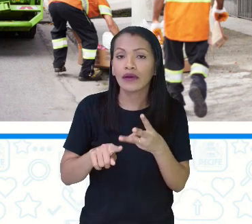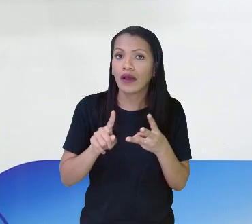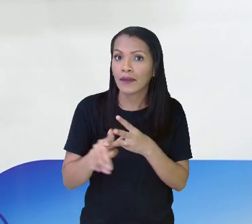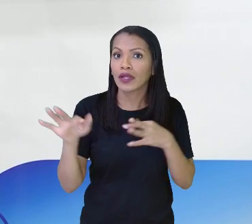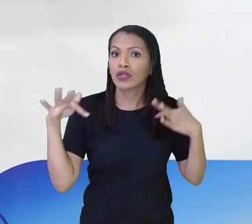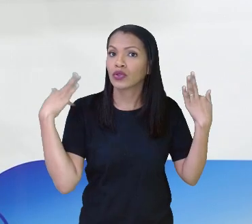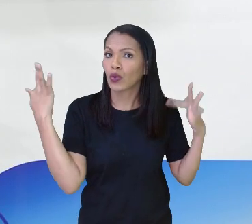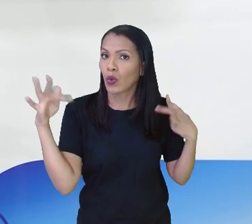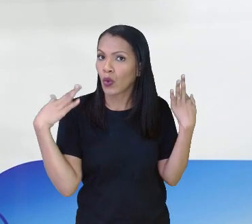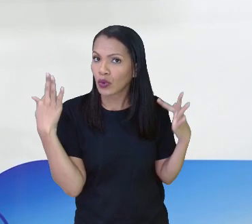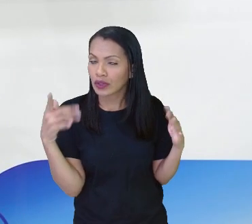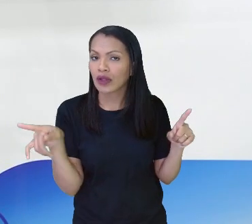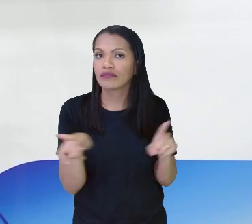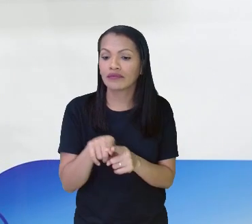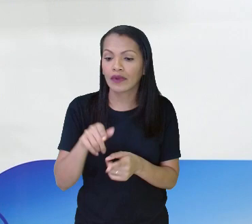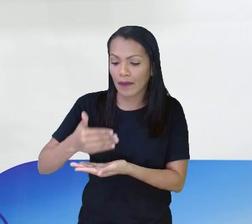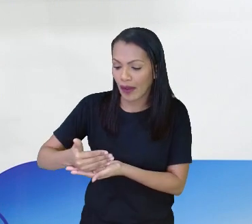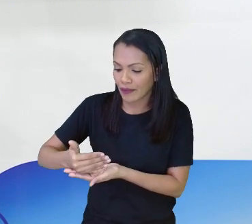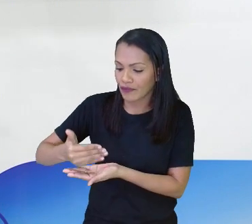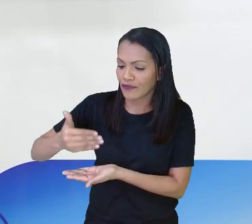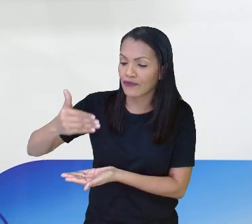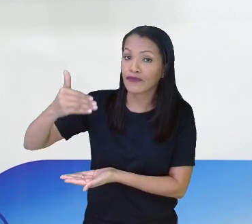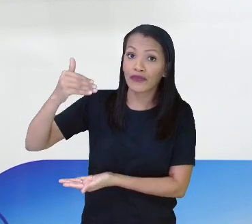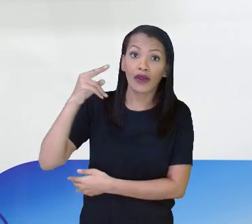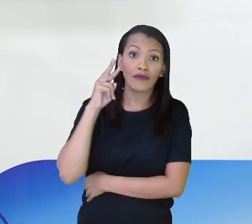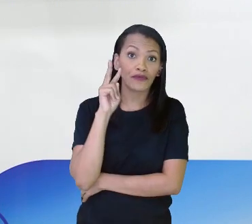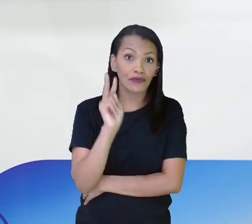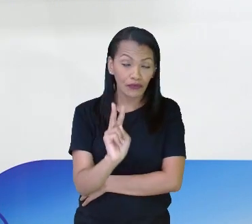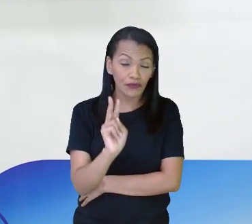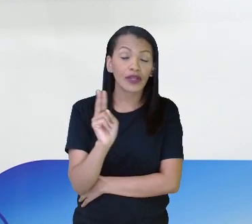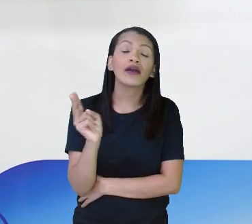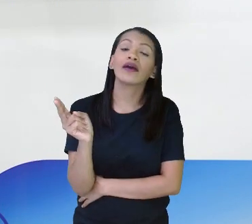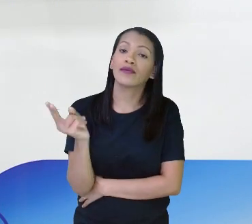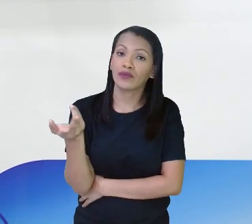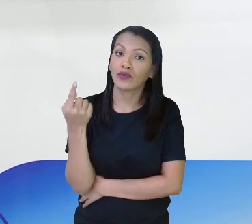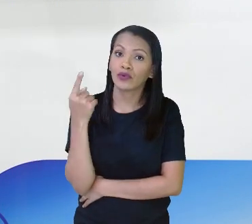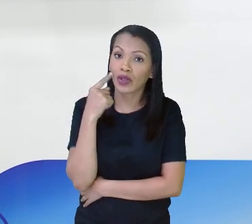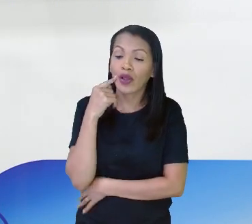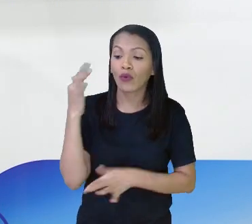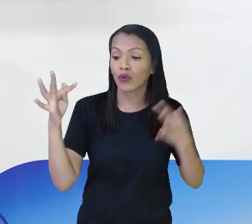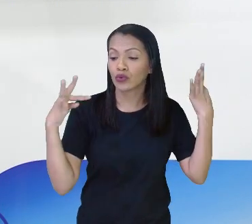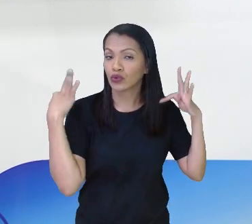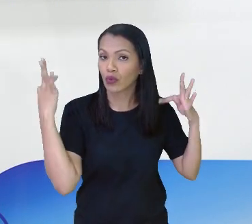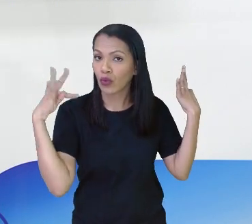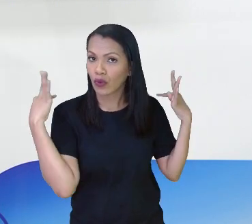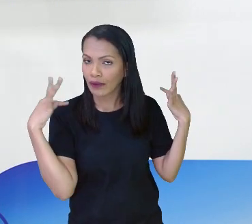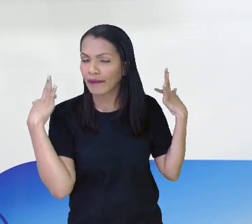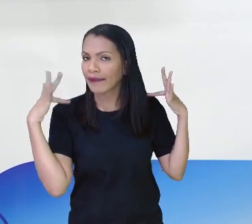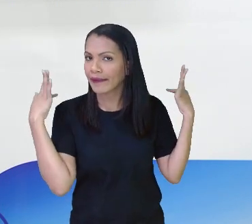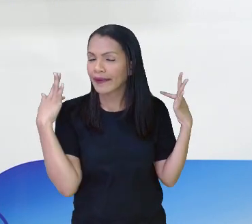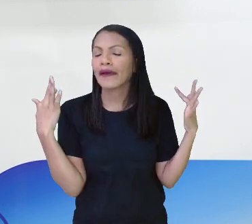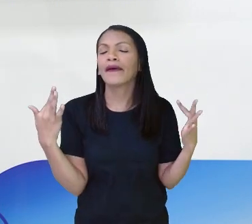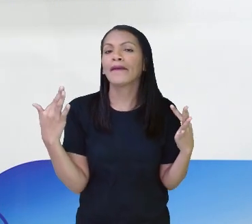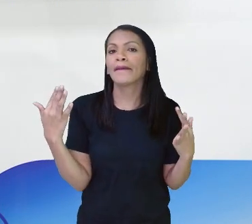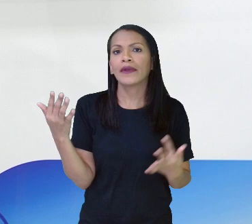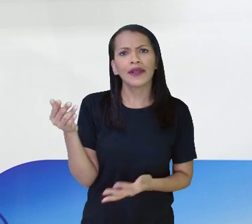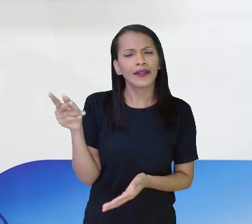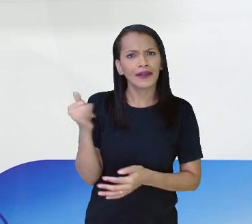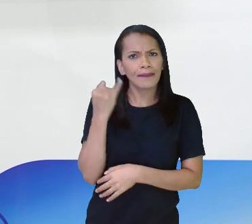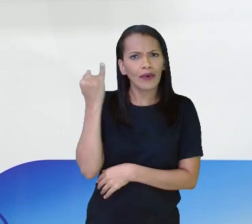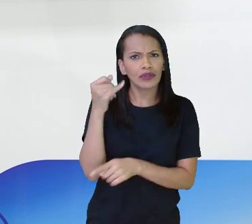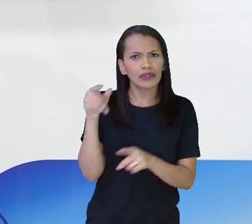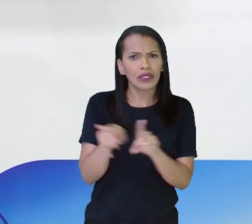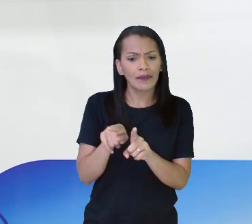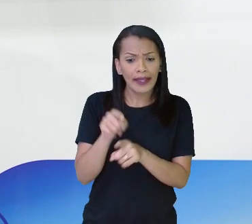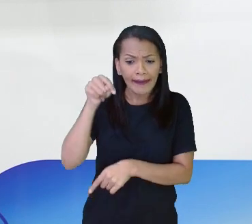local. Falando de Fernando de Noronha, né, que lemos a notícia, os turistas ali têm um papel bem importante. E aqui nossa cidade também, que é uma